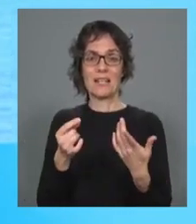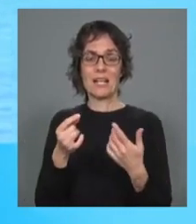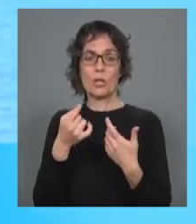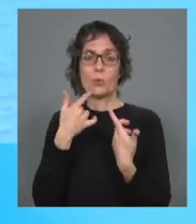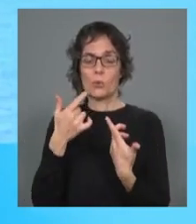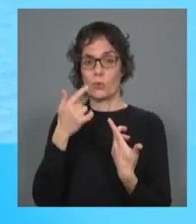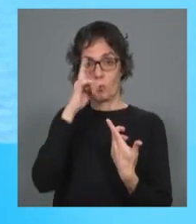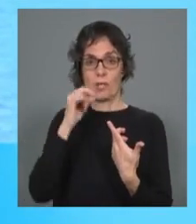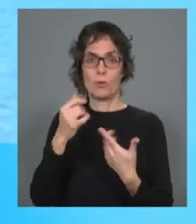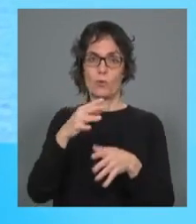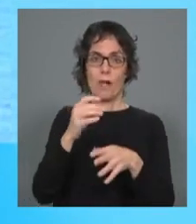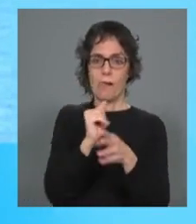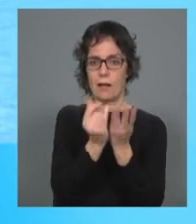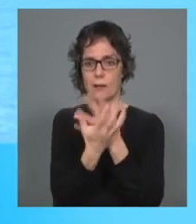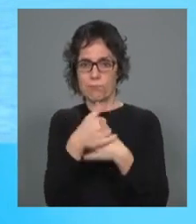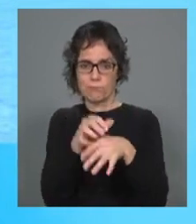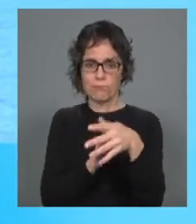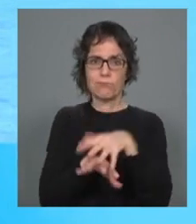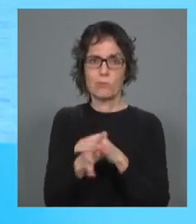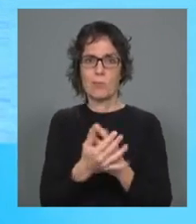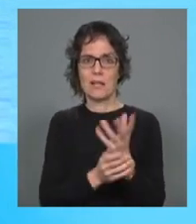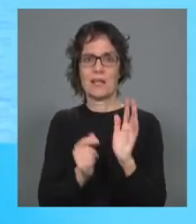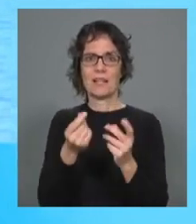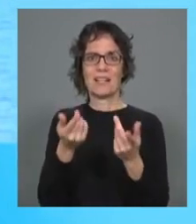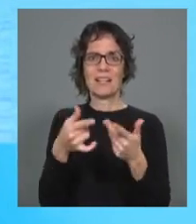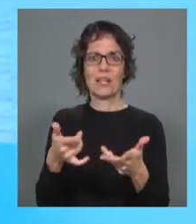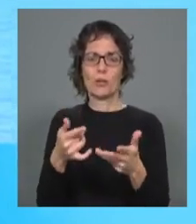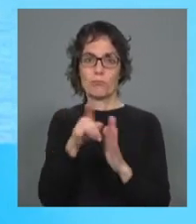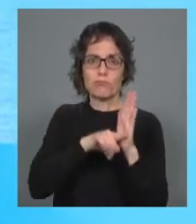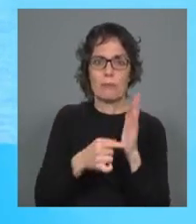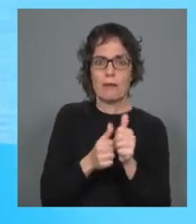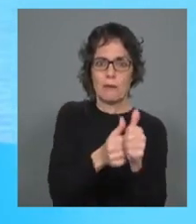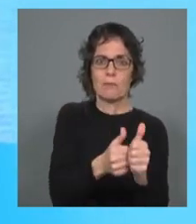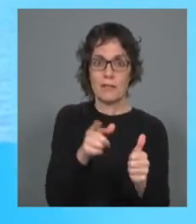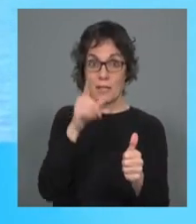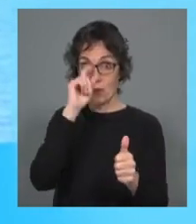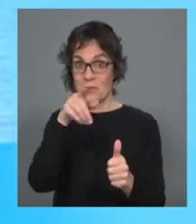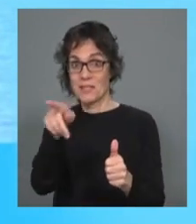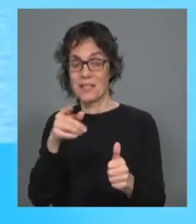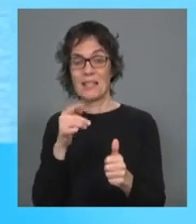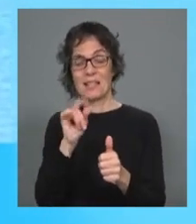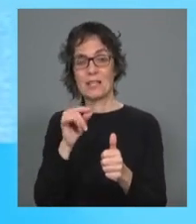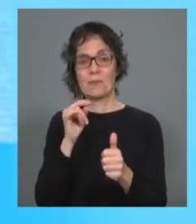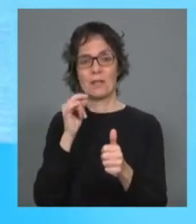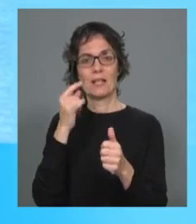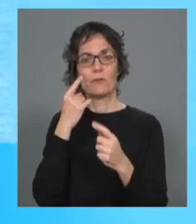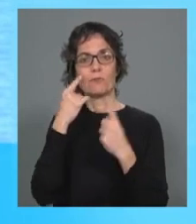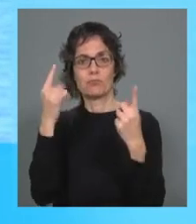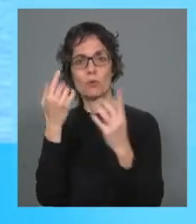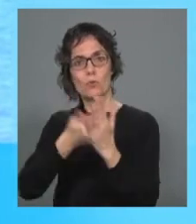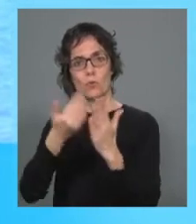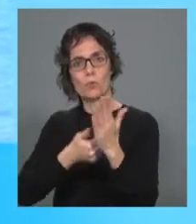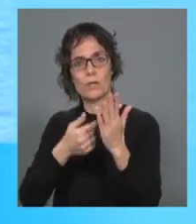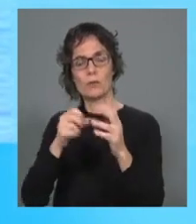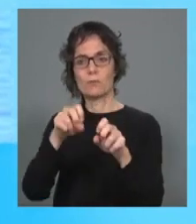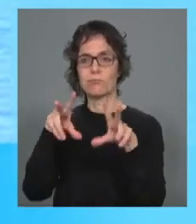na altura até elaboraram um documento a alertar para como desinfetar espaços e tudo isso, porque não